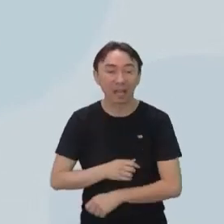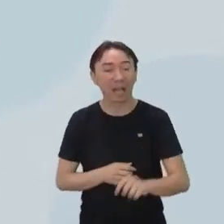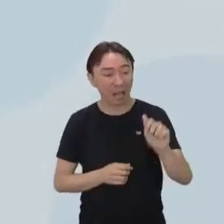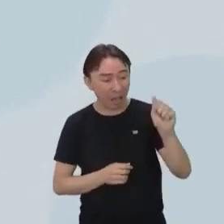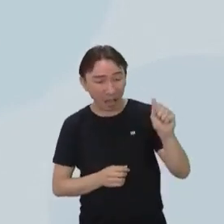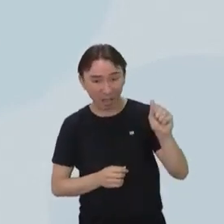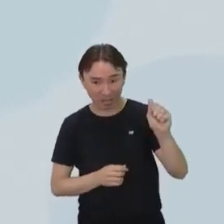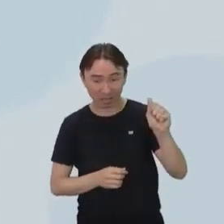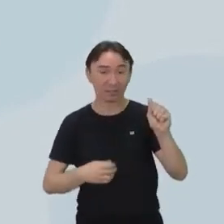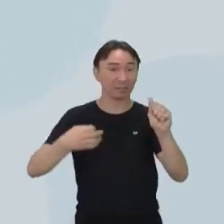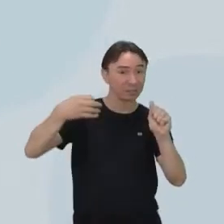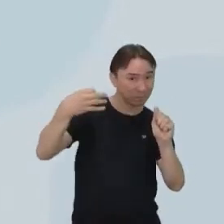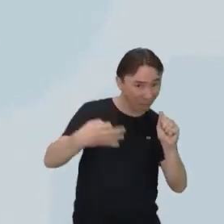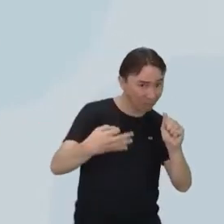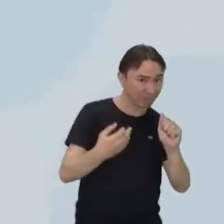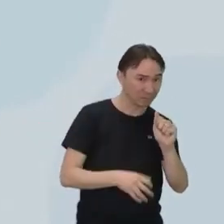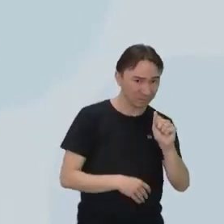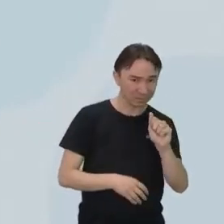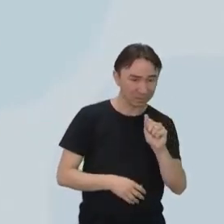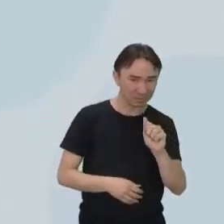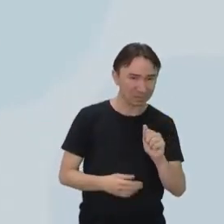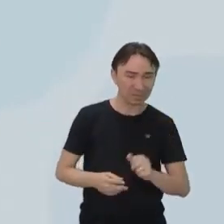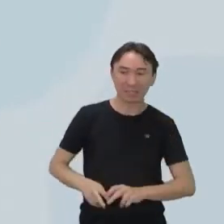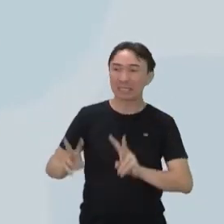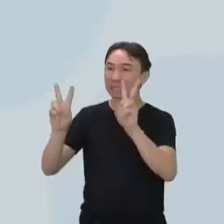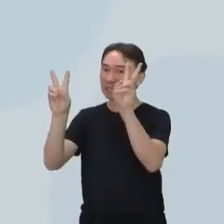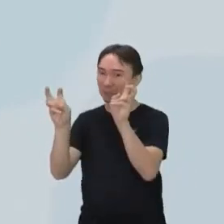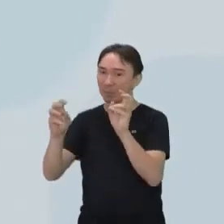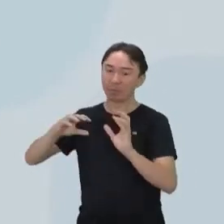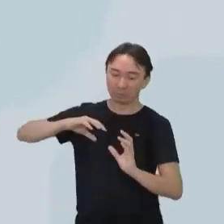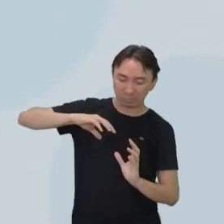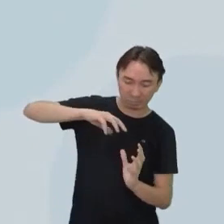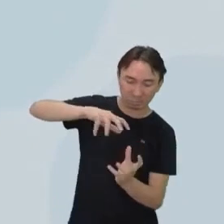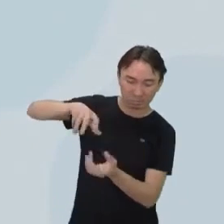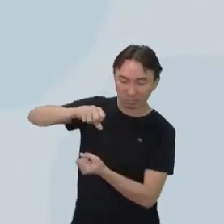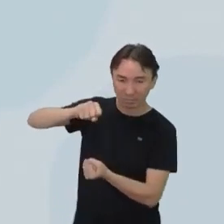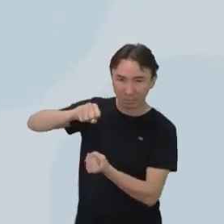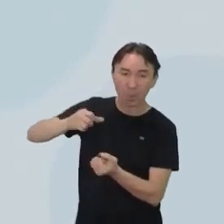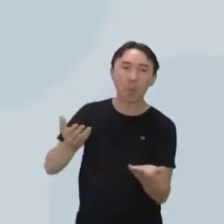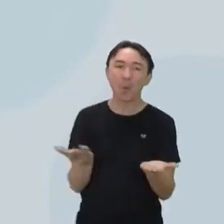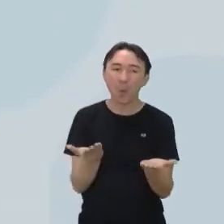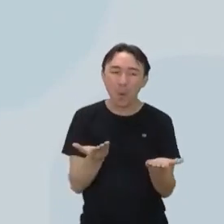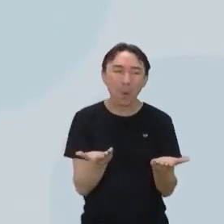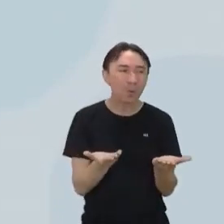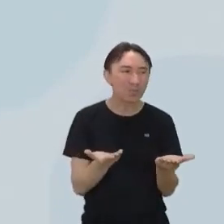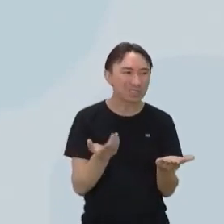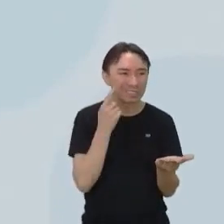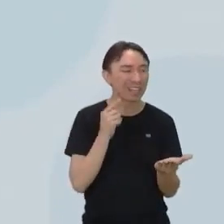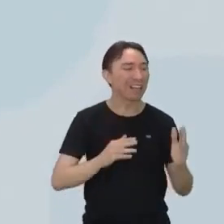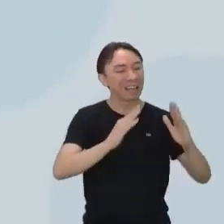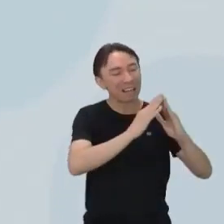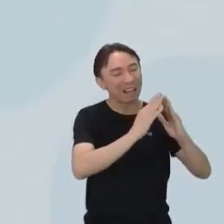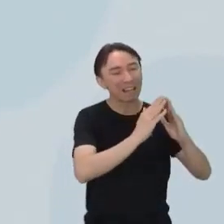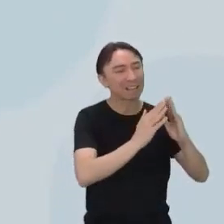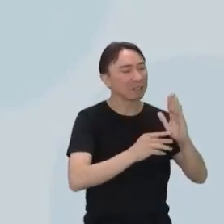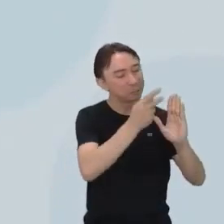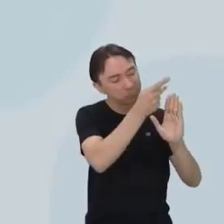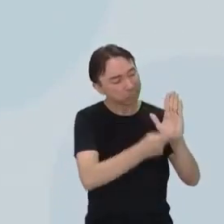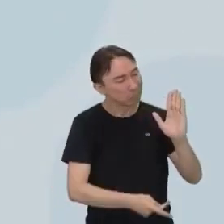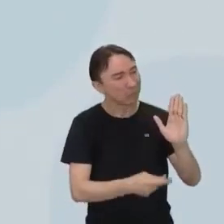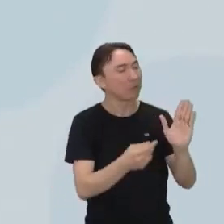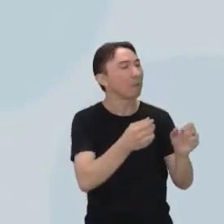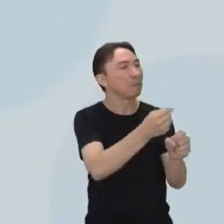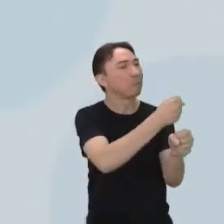está correto? Que o tema sustentabilidade ele é um tema que hoje em dia não faz muito parte dos projetos de